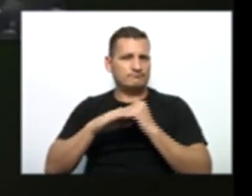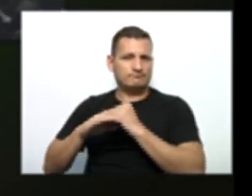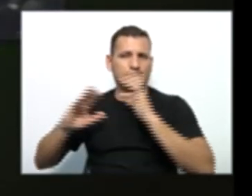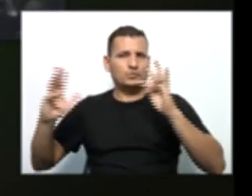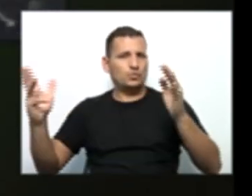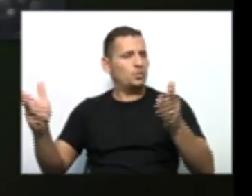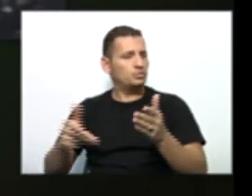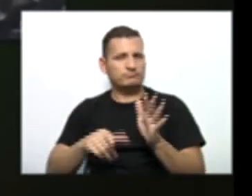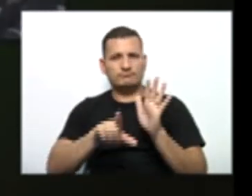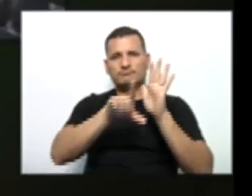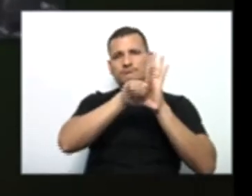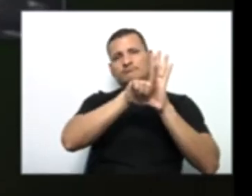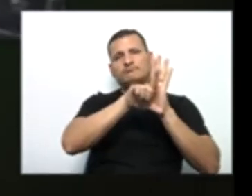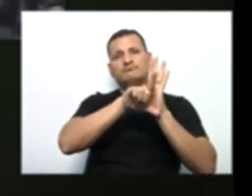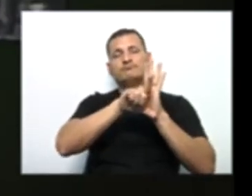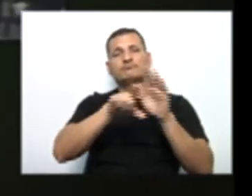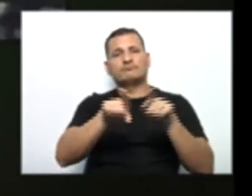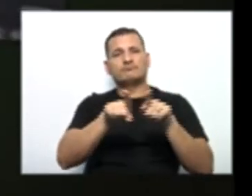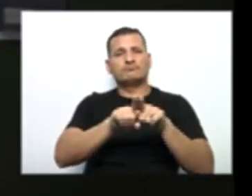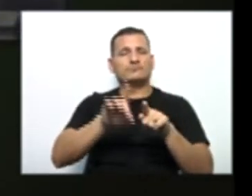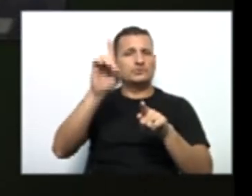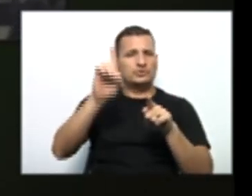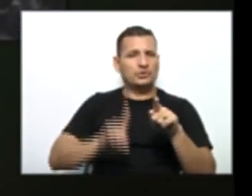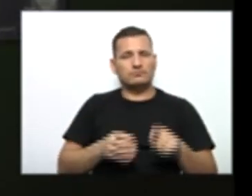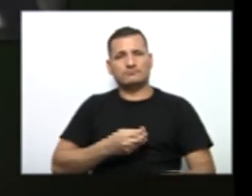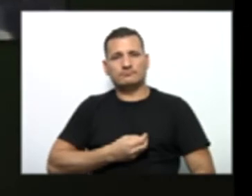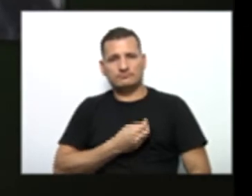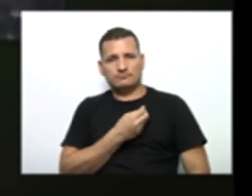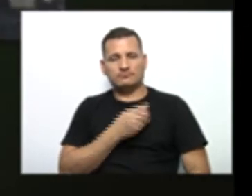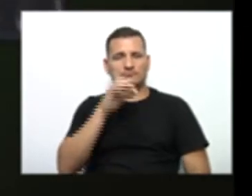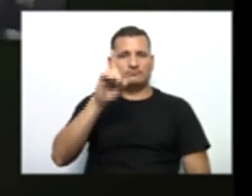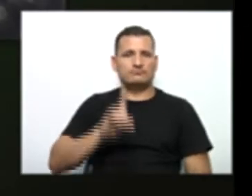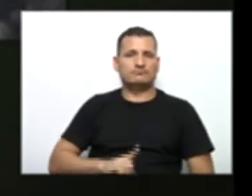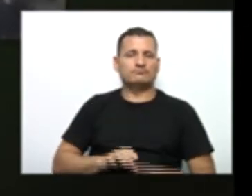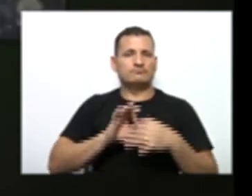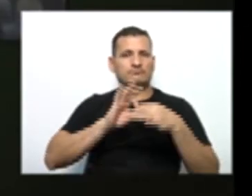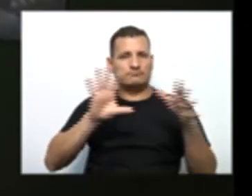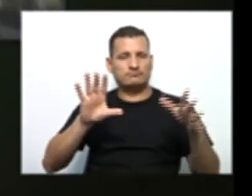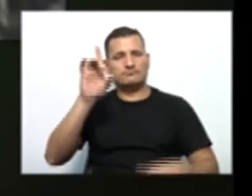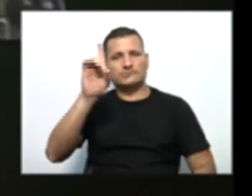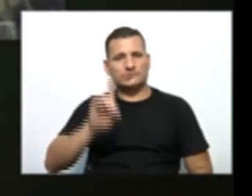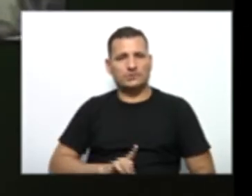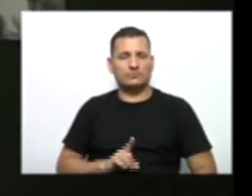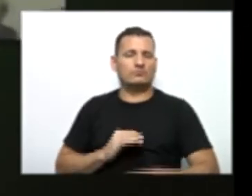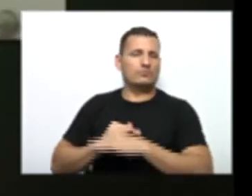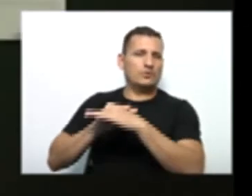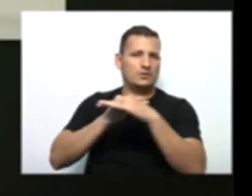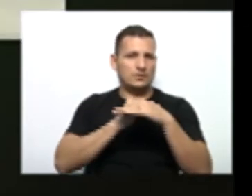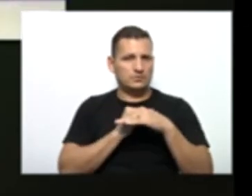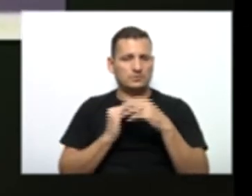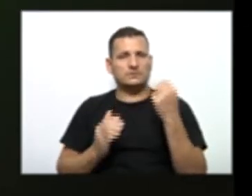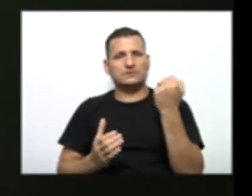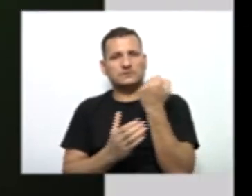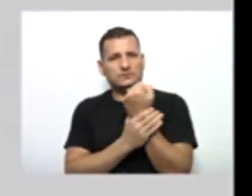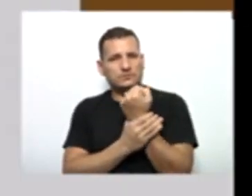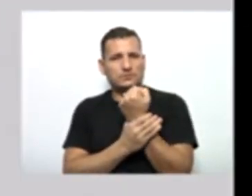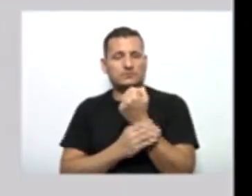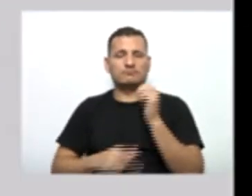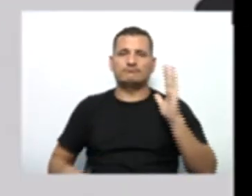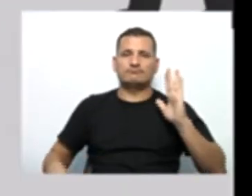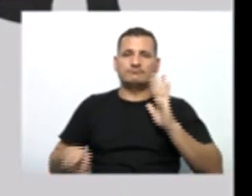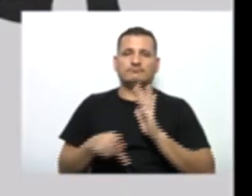acrescentar outros e deixar isso registrado em nossa lei maior. Quando tiver uma oportunidade, leia os artigos 5º e 6º da